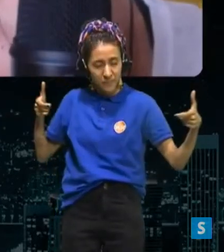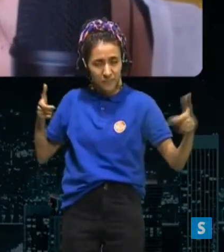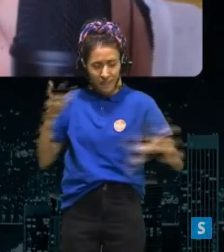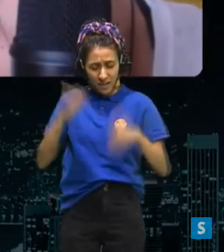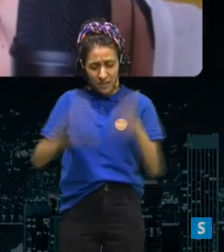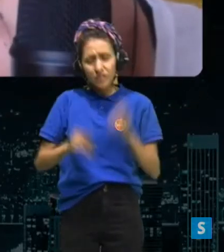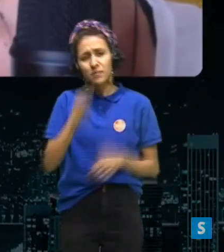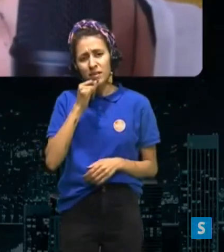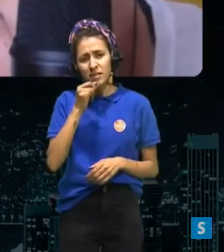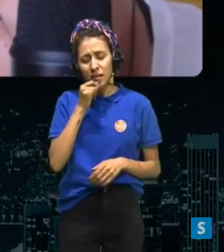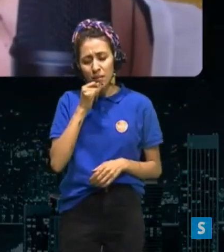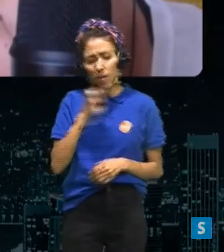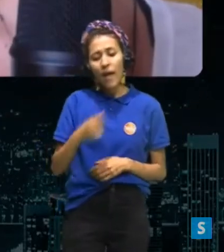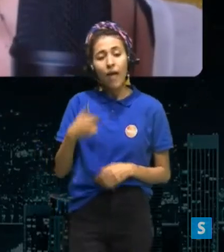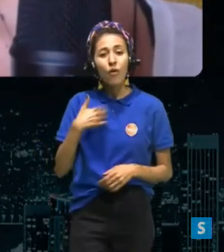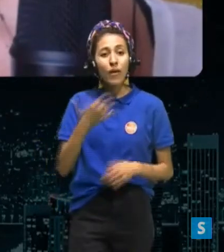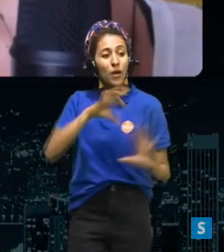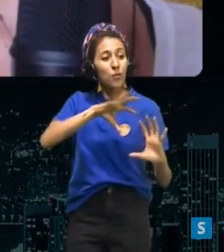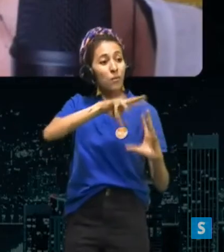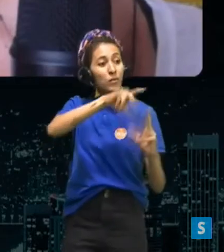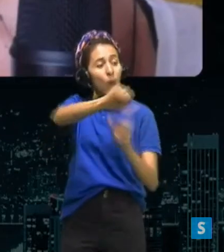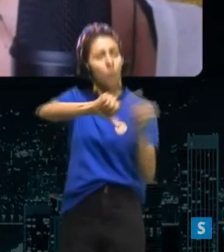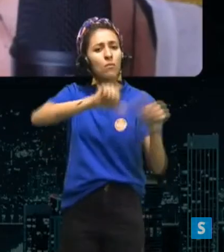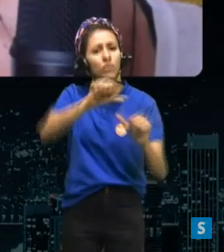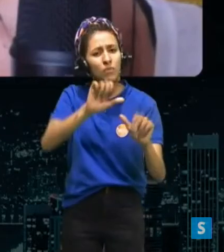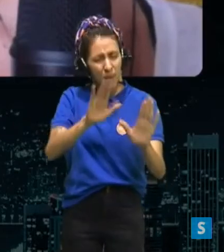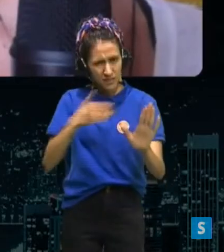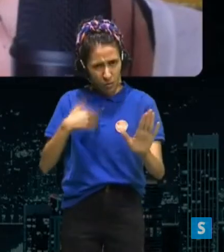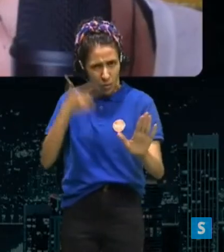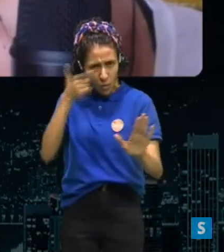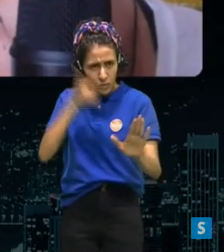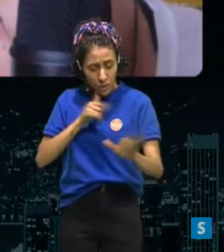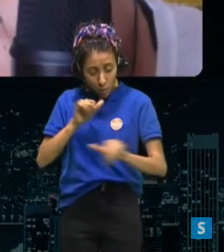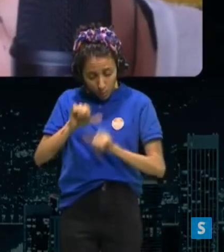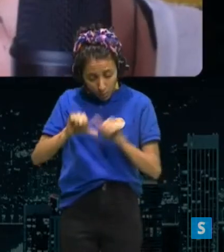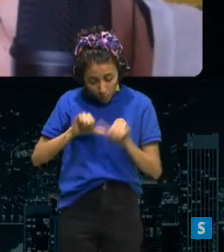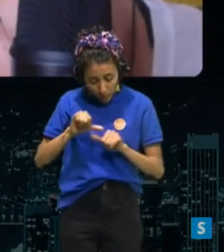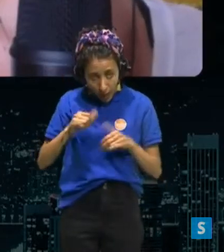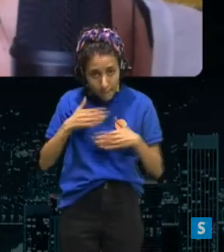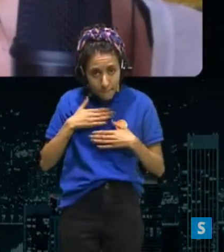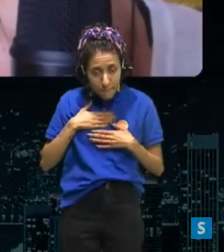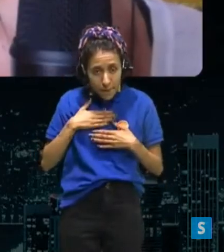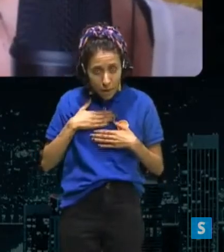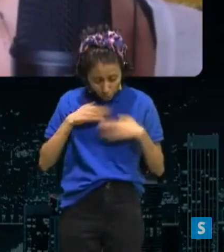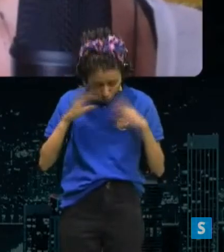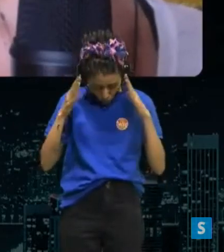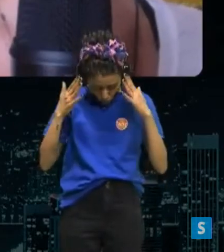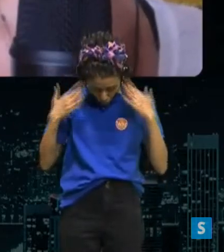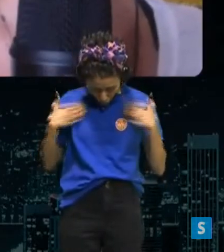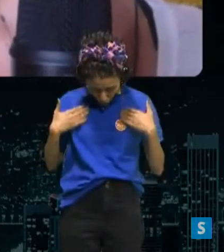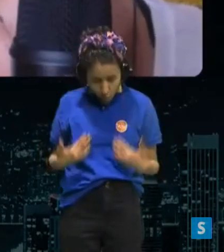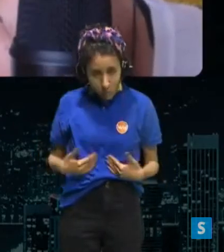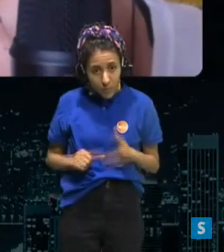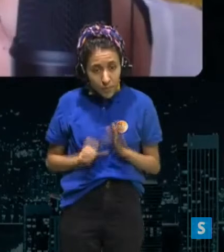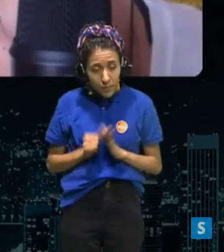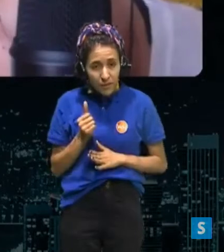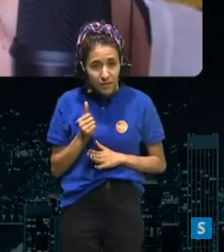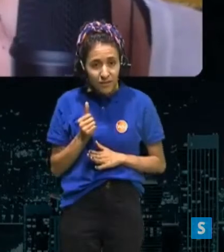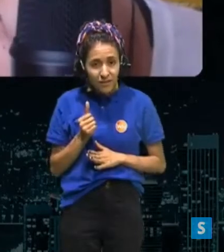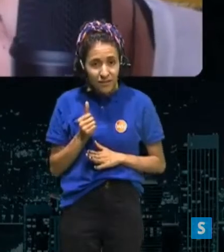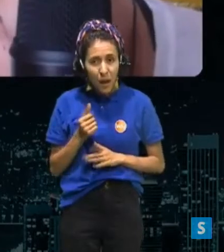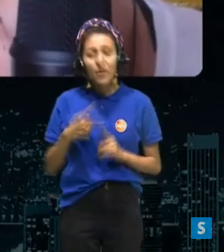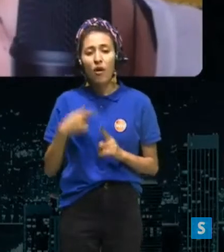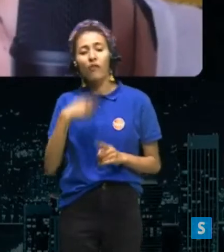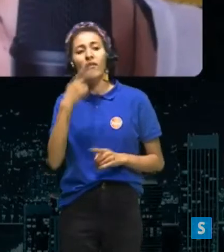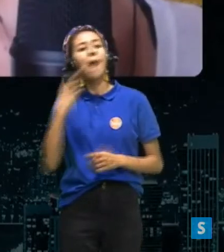será que você consegue se mudar mudar o seu pensamento garantir que você tá se cuidando o autocuidado é muito importante para que